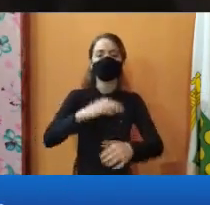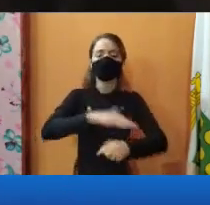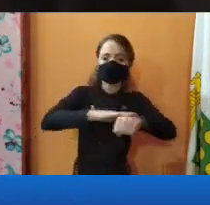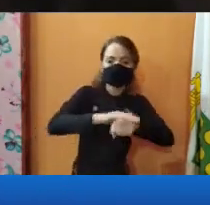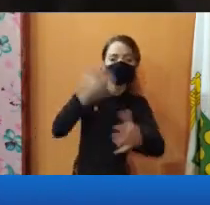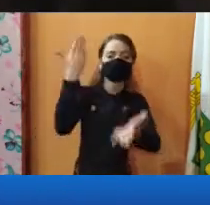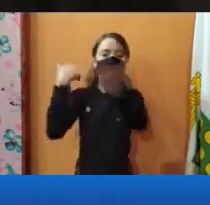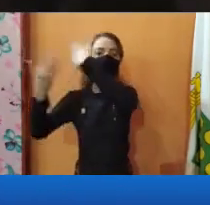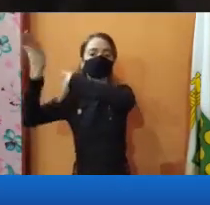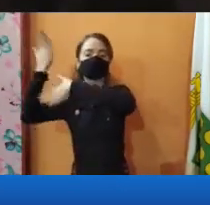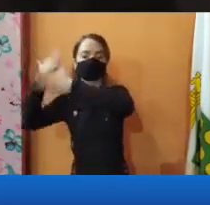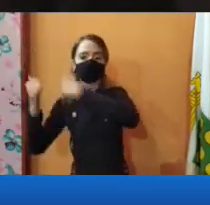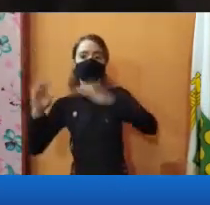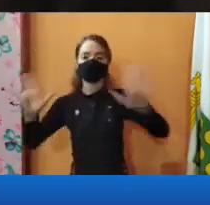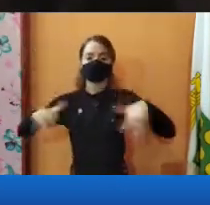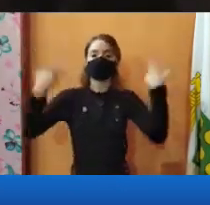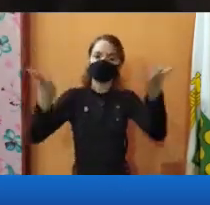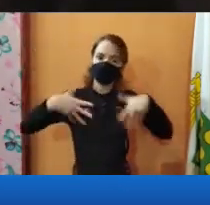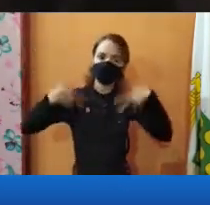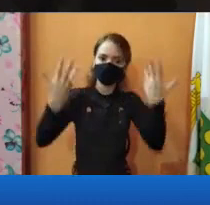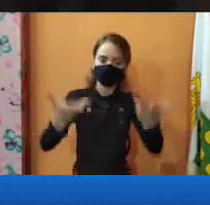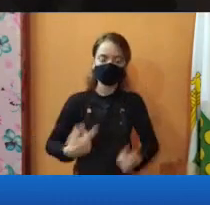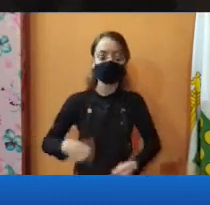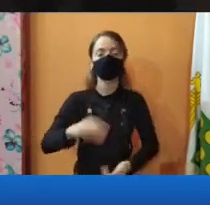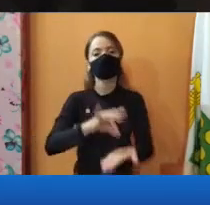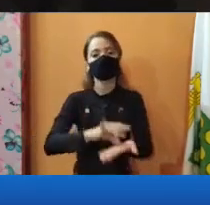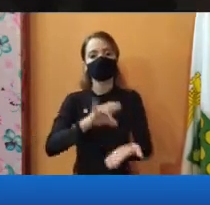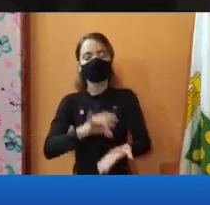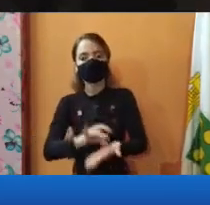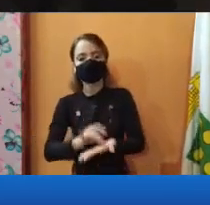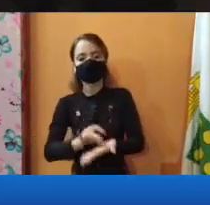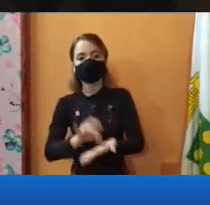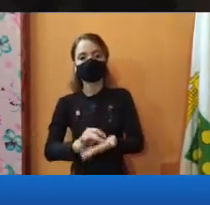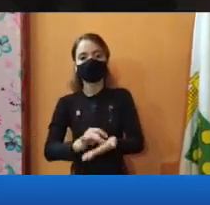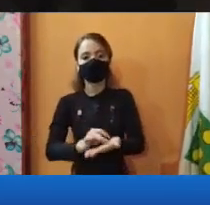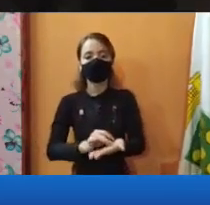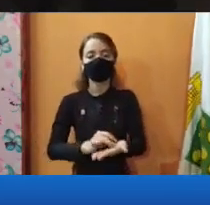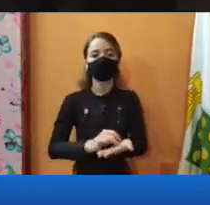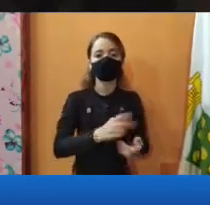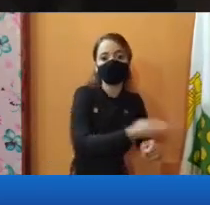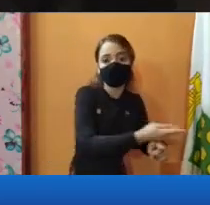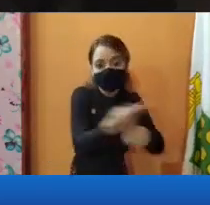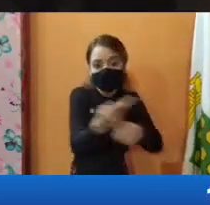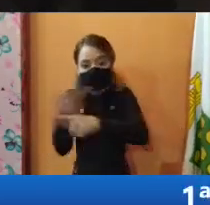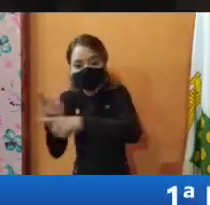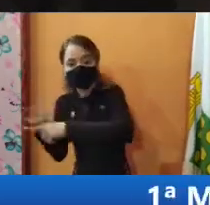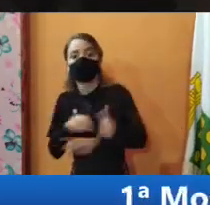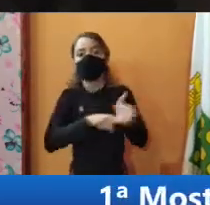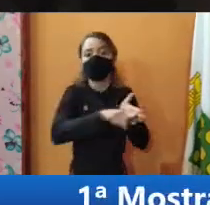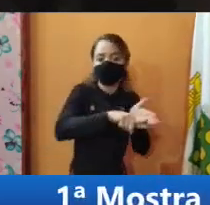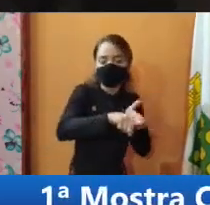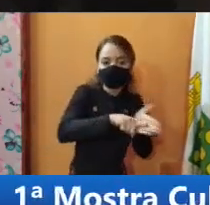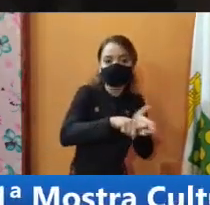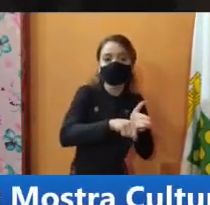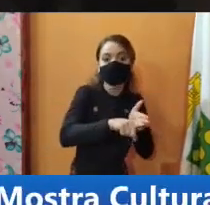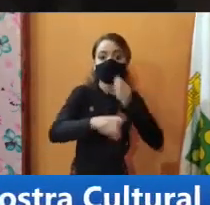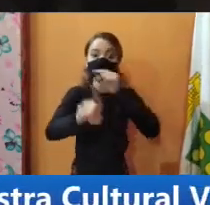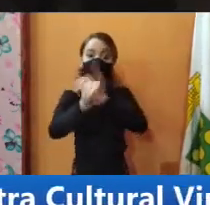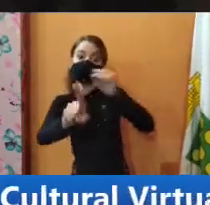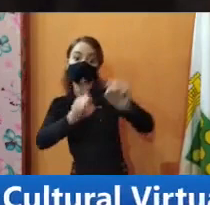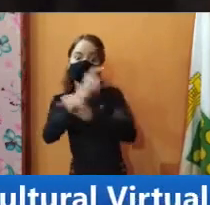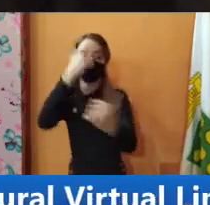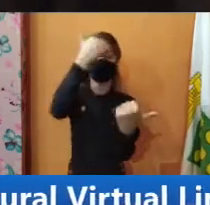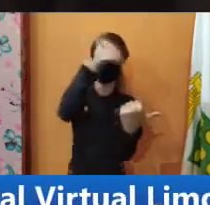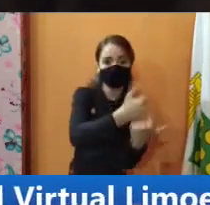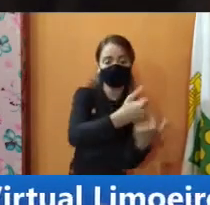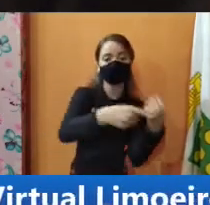Somos nós que temos que empolgar, porque é ele que vai correr atrás do que precisa. Nós representamos a sociedade civil.